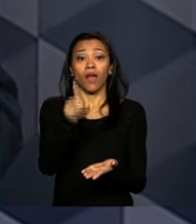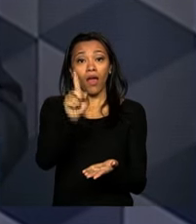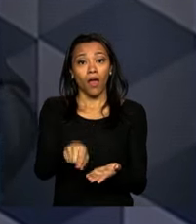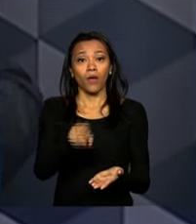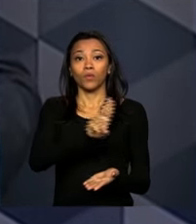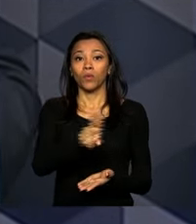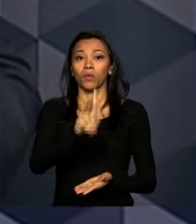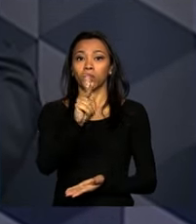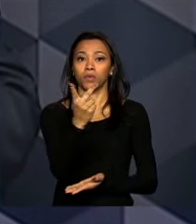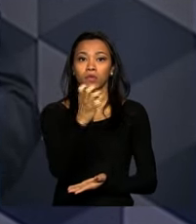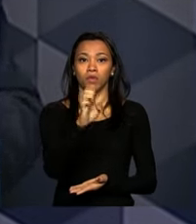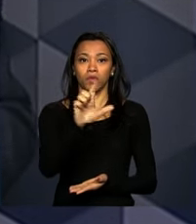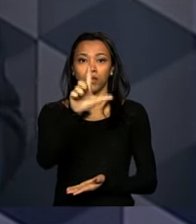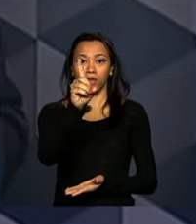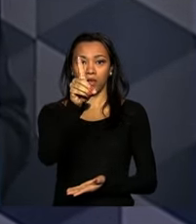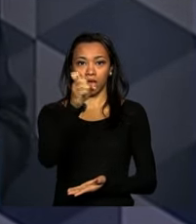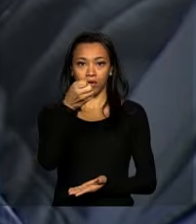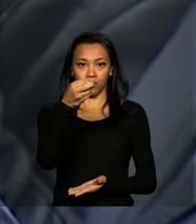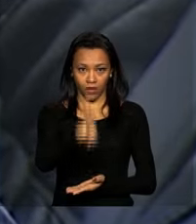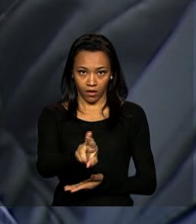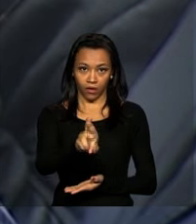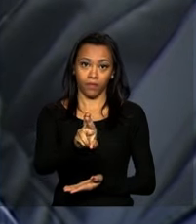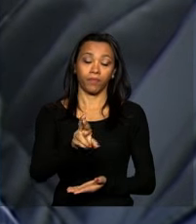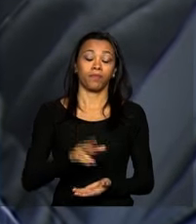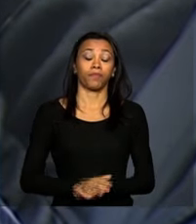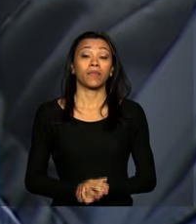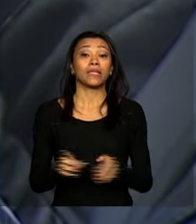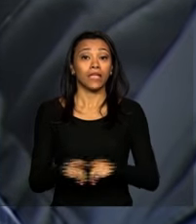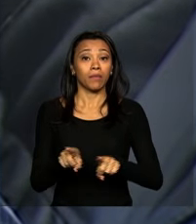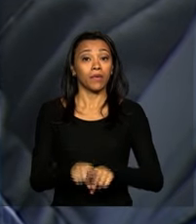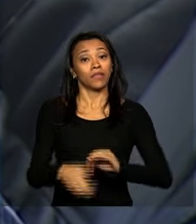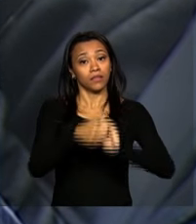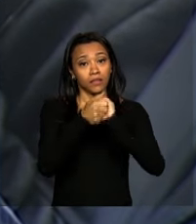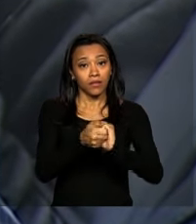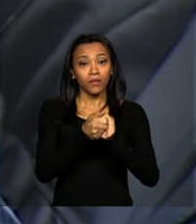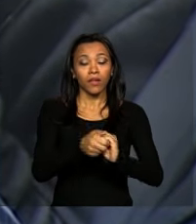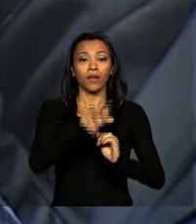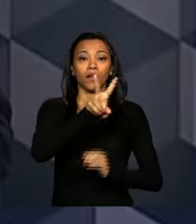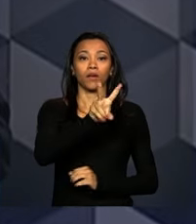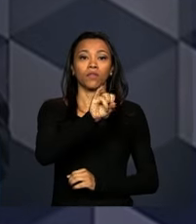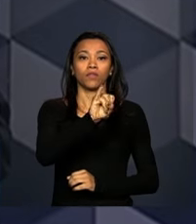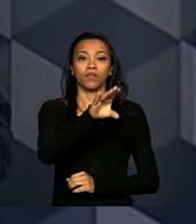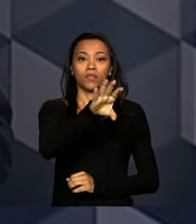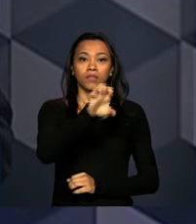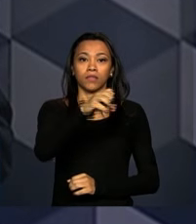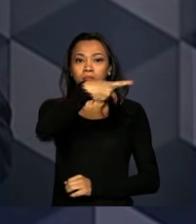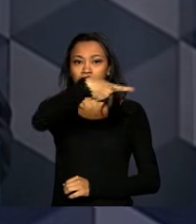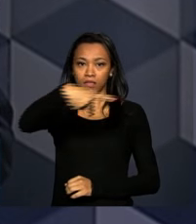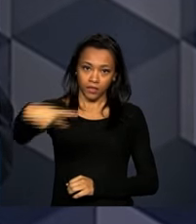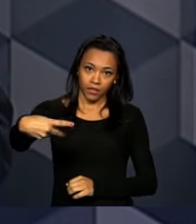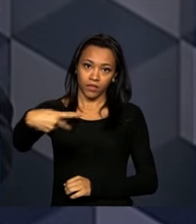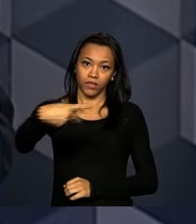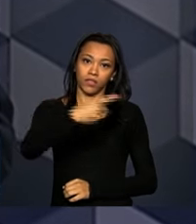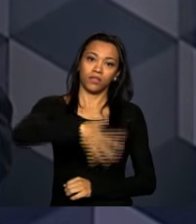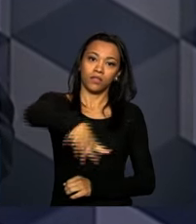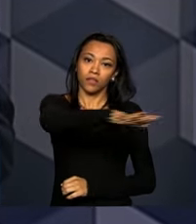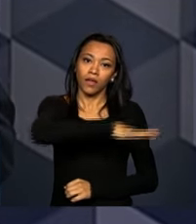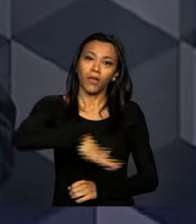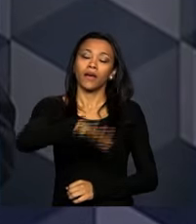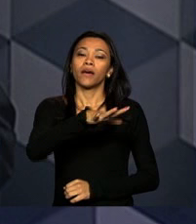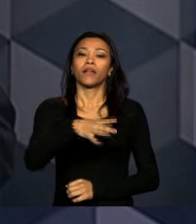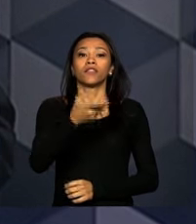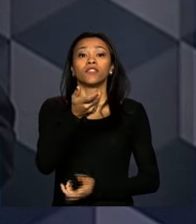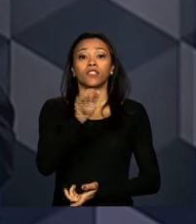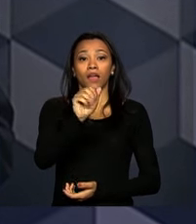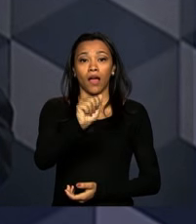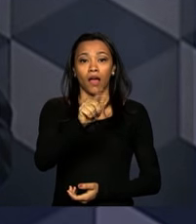Barbalho. Saudar o nosso vice-presidente de agronegócios e micro